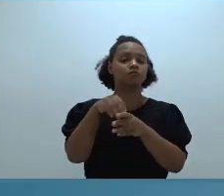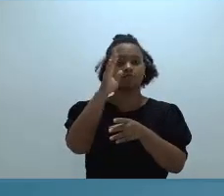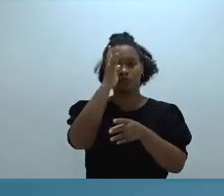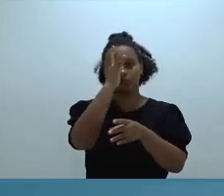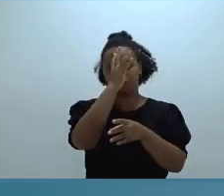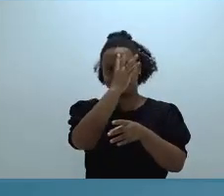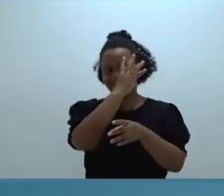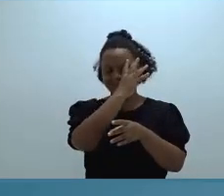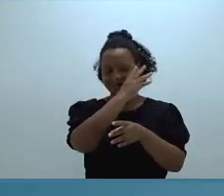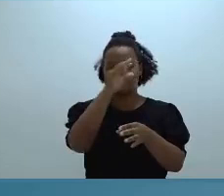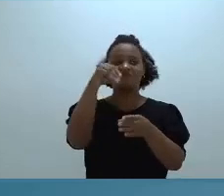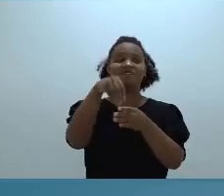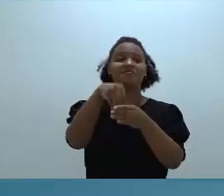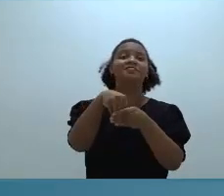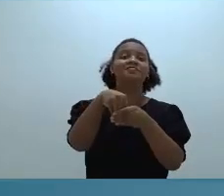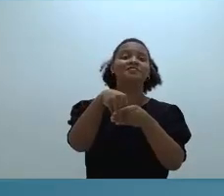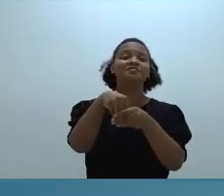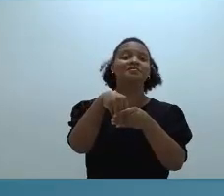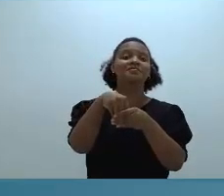Desembargadora Maria Lúcia.